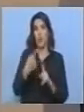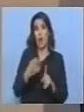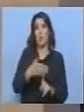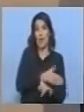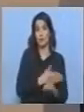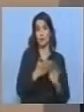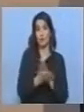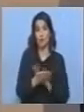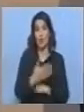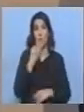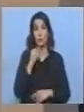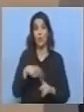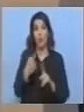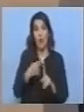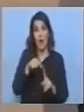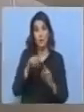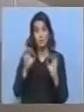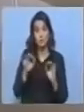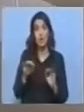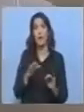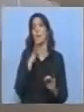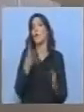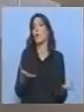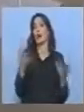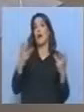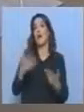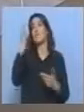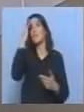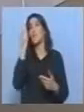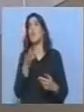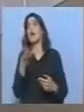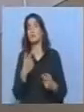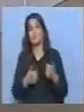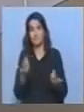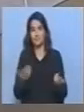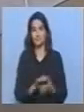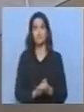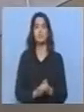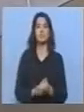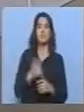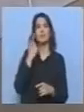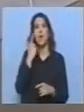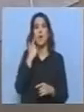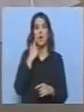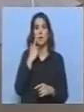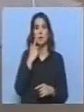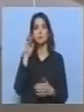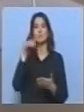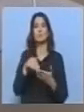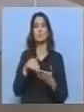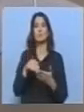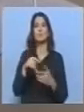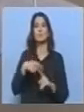não é? No ano em que é aplicado nós não conseguimos fazer a simulação. Mas fizemos a aplicação do resultado